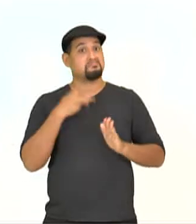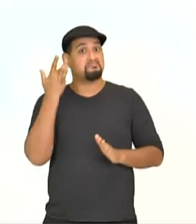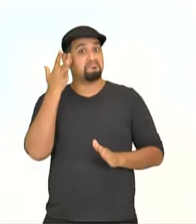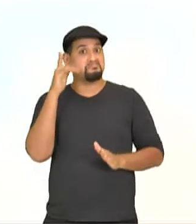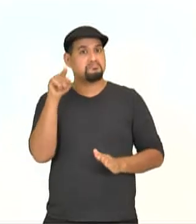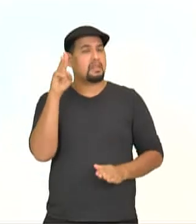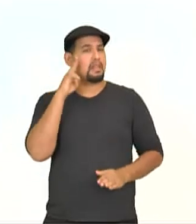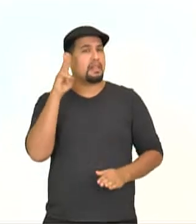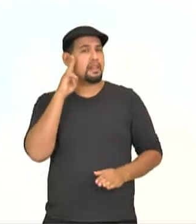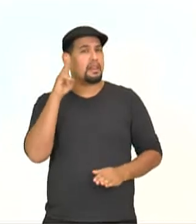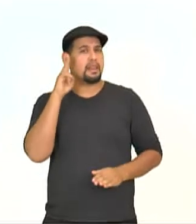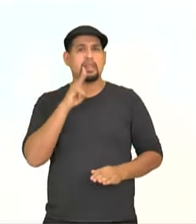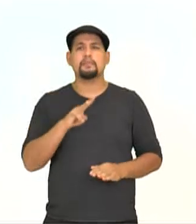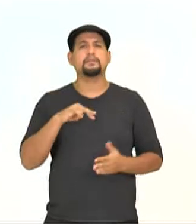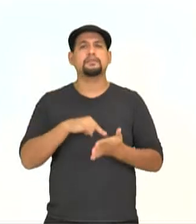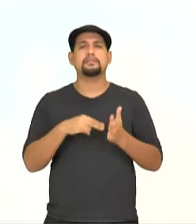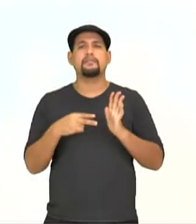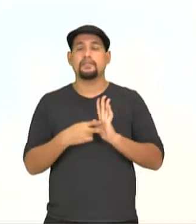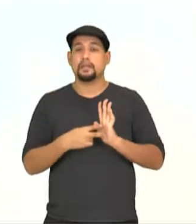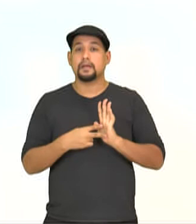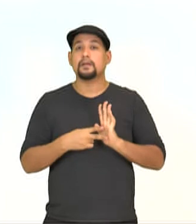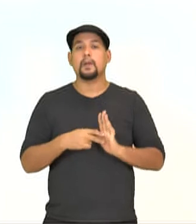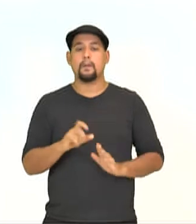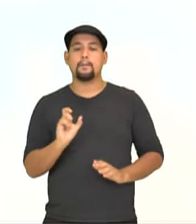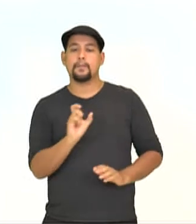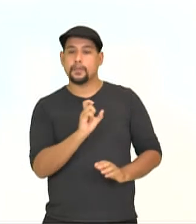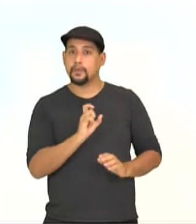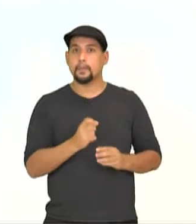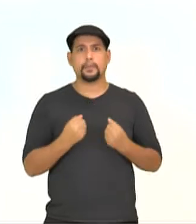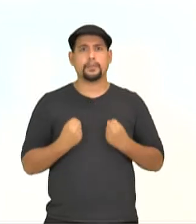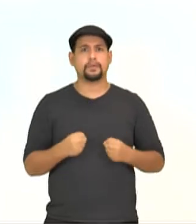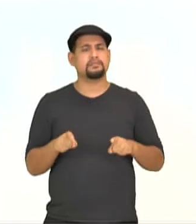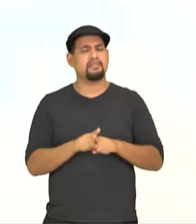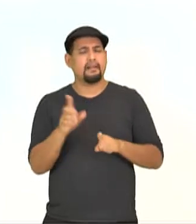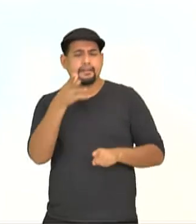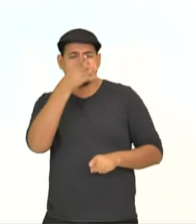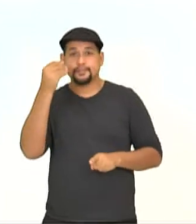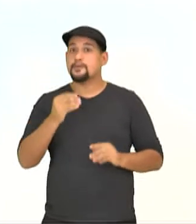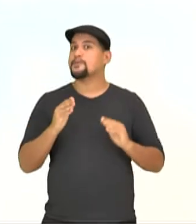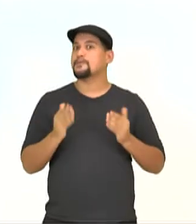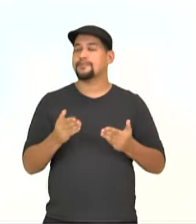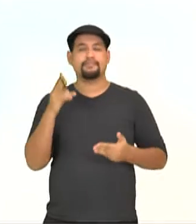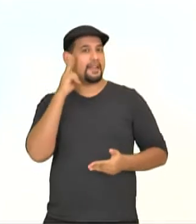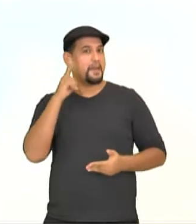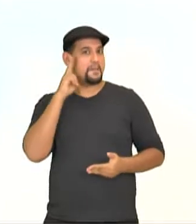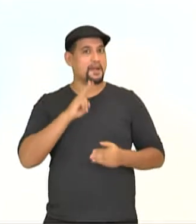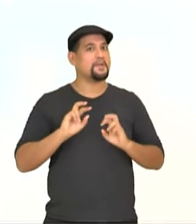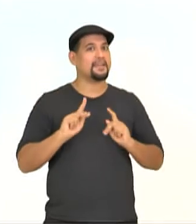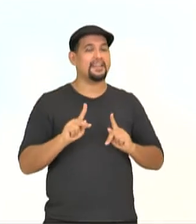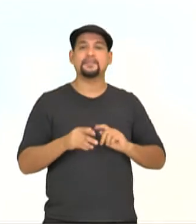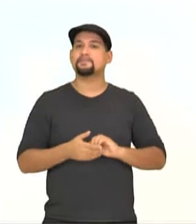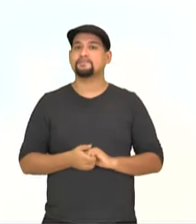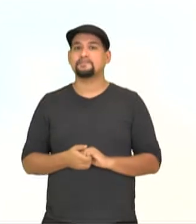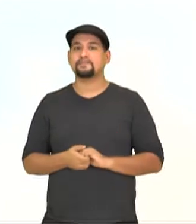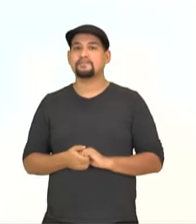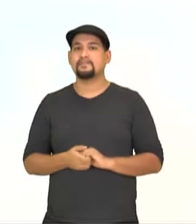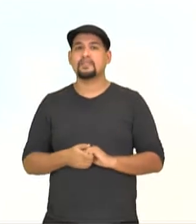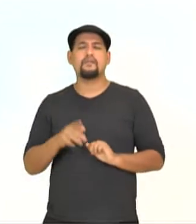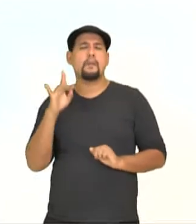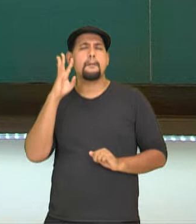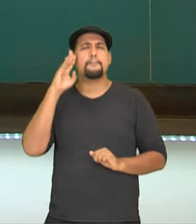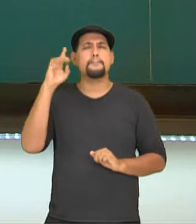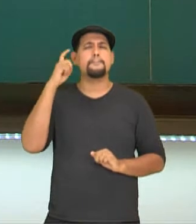você se lembra o que é um pronome possessivo, mas se você já esqueceu, hoje você vai lembrar. Vamos a